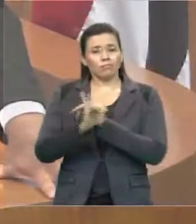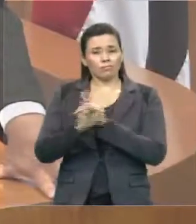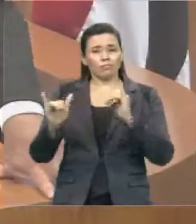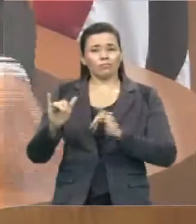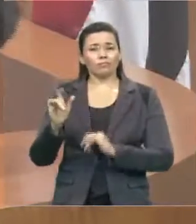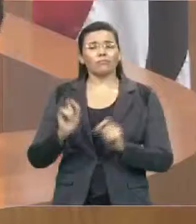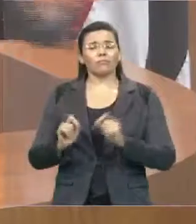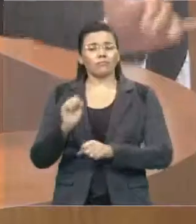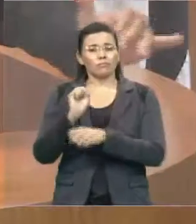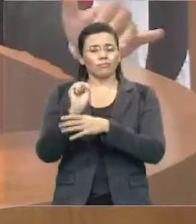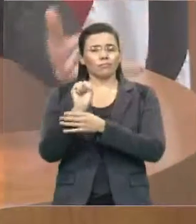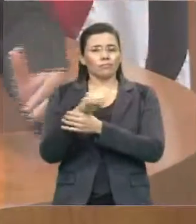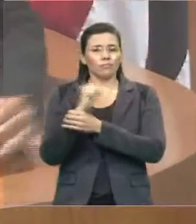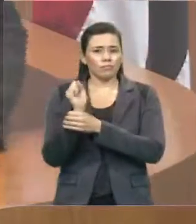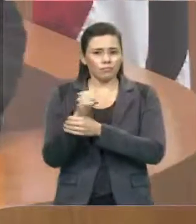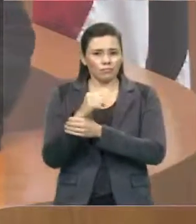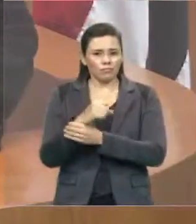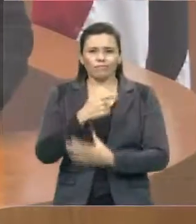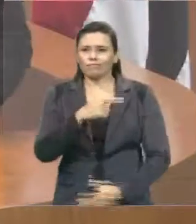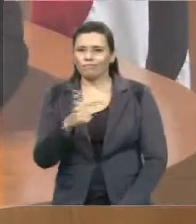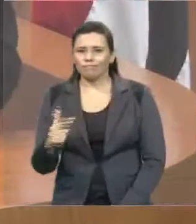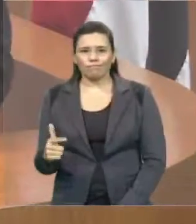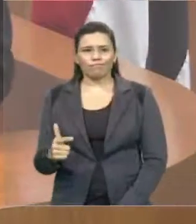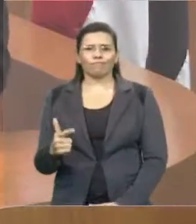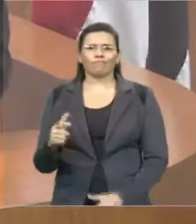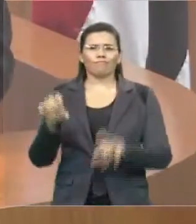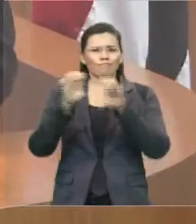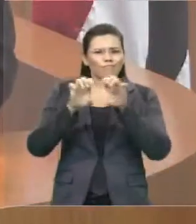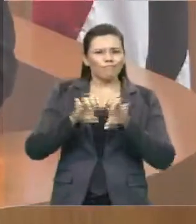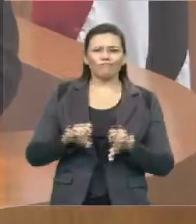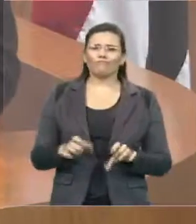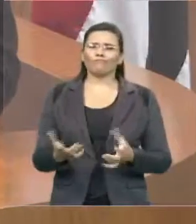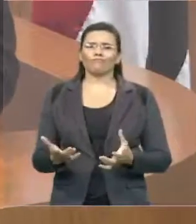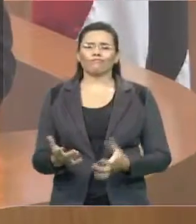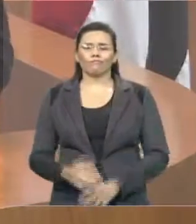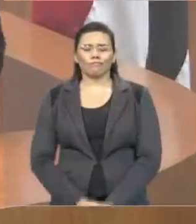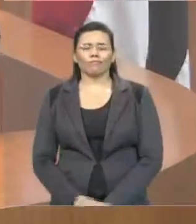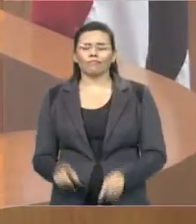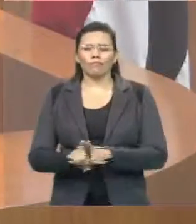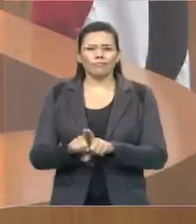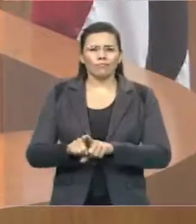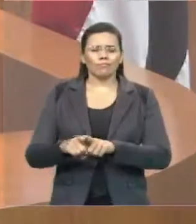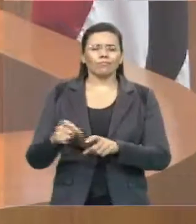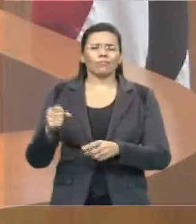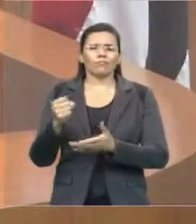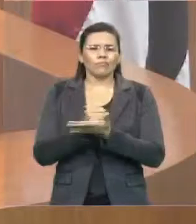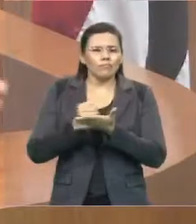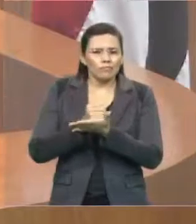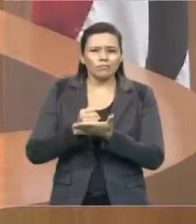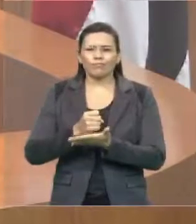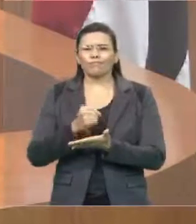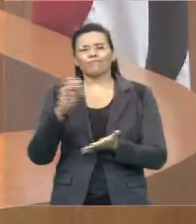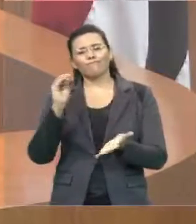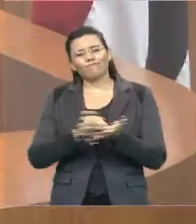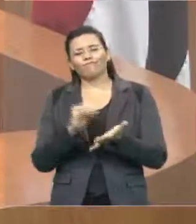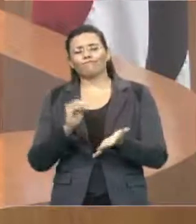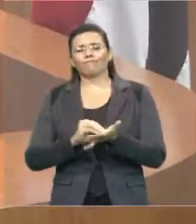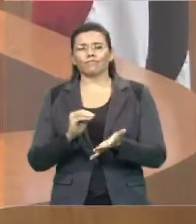no município de Bacabal, que não existe hoje para resolver o problema da nossa população e da região.